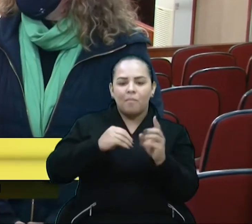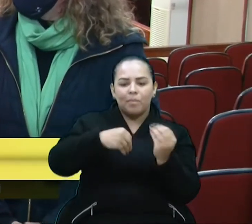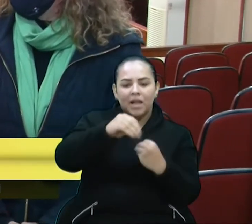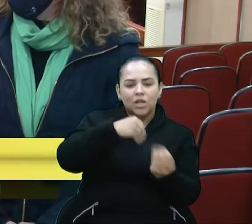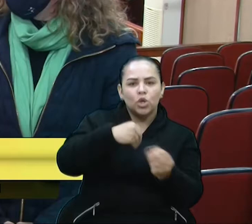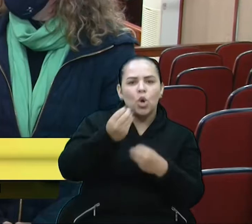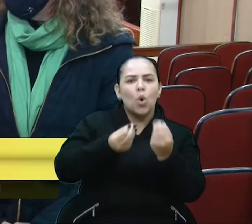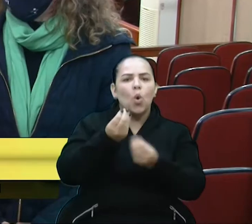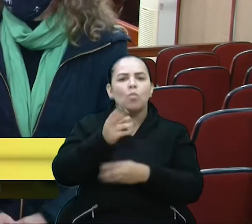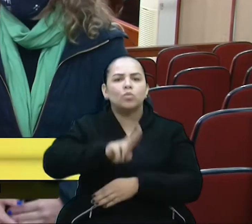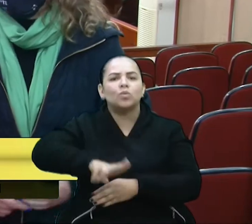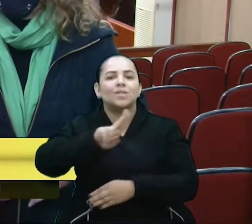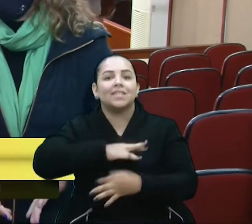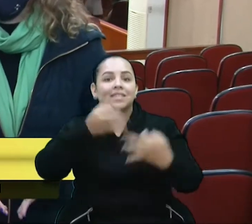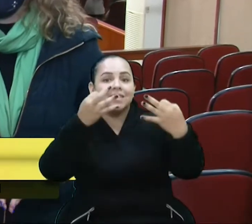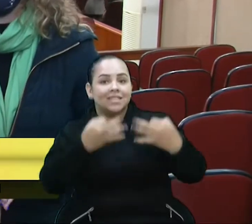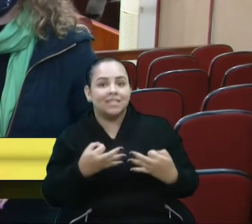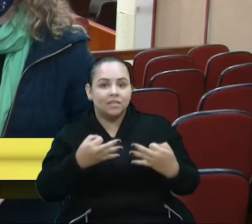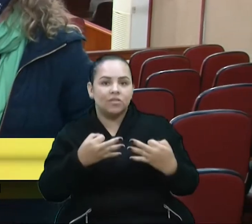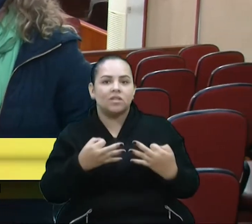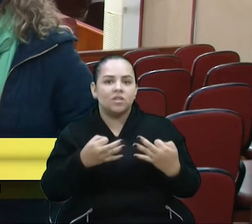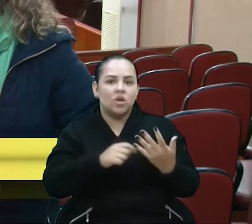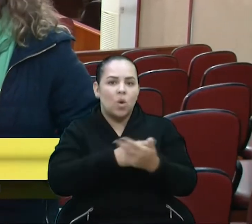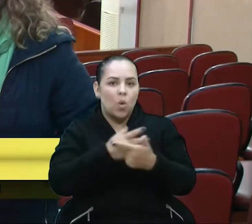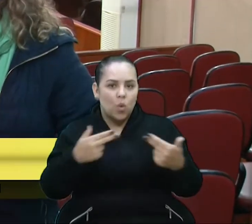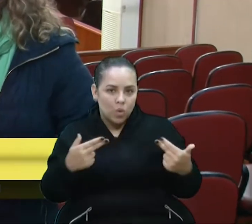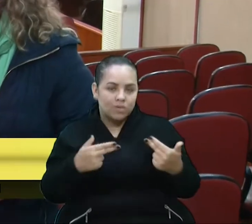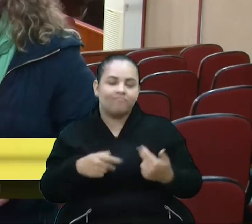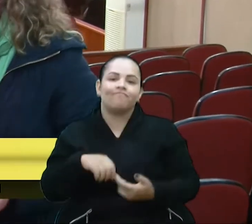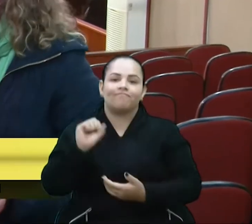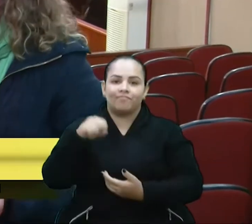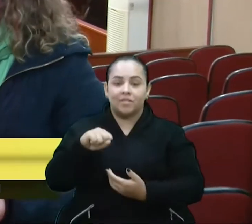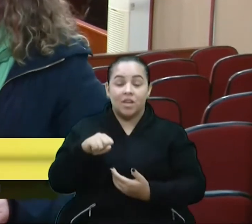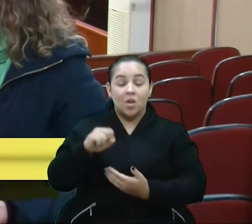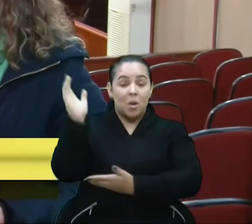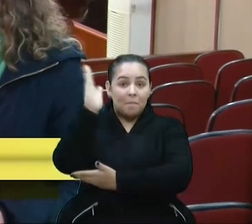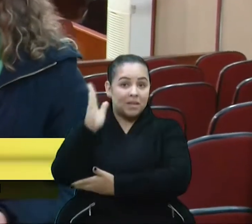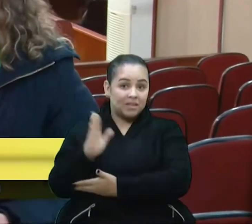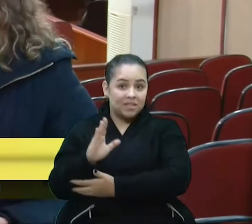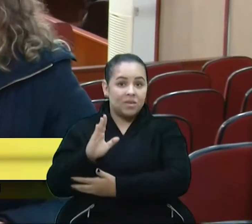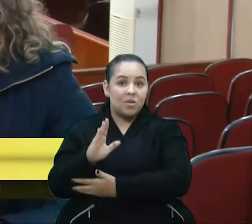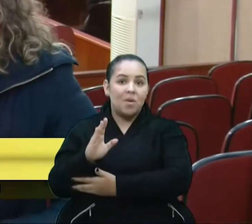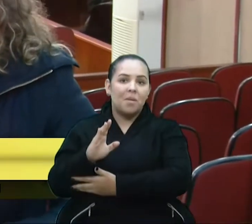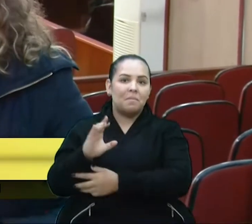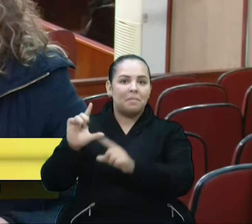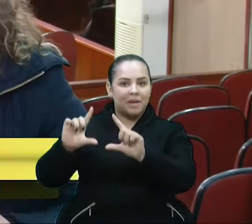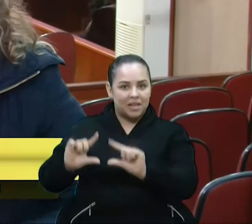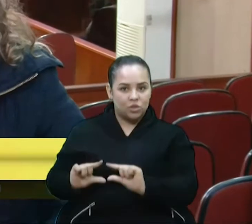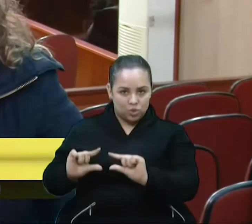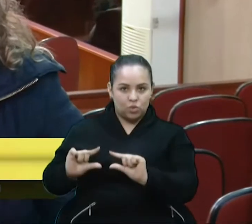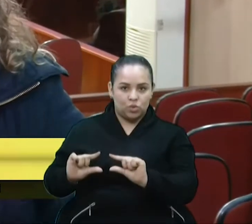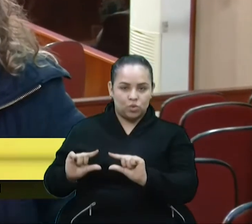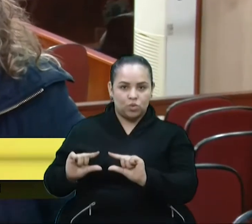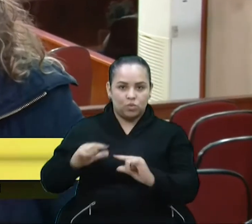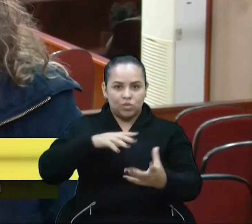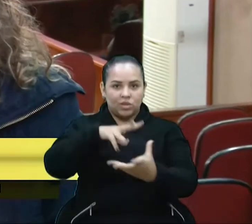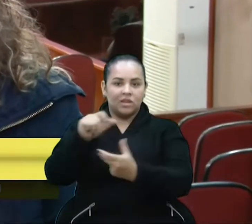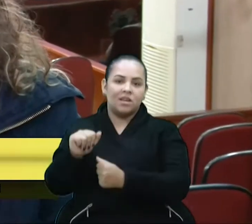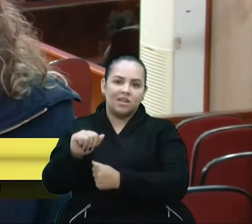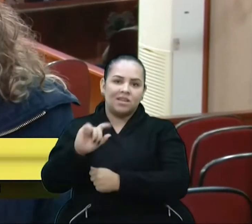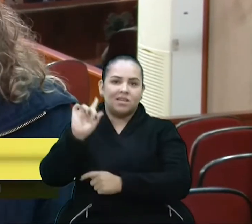correto desses materiais, né? Exatamente, né? Infelizmente o Brasil está abaixo da média global, né? E que já é muito